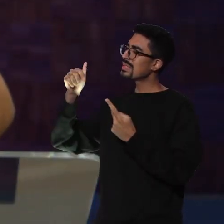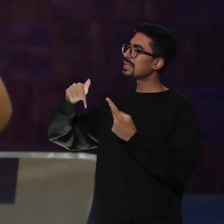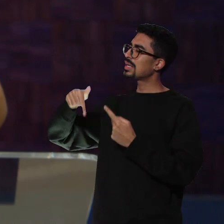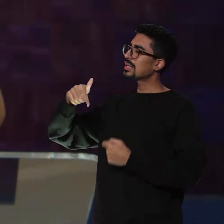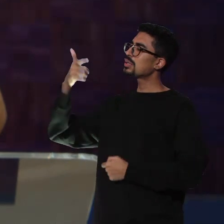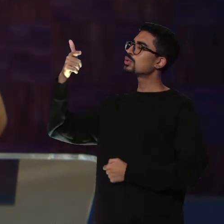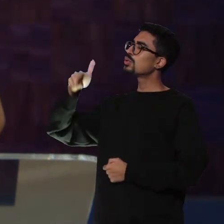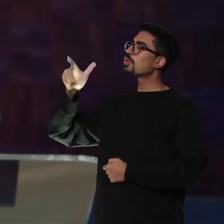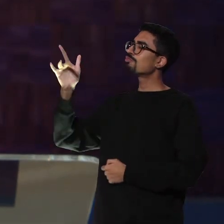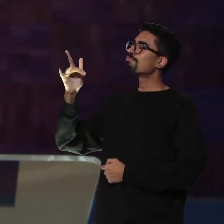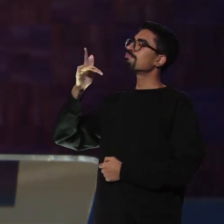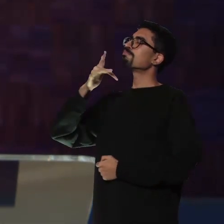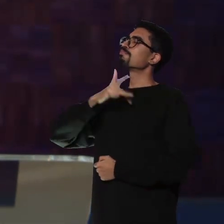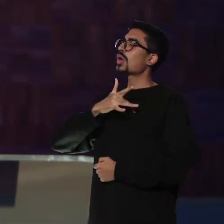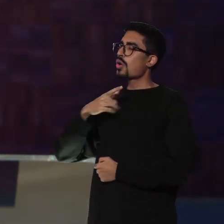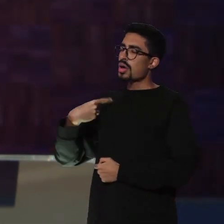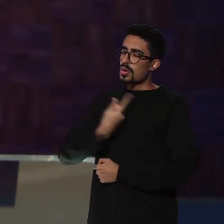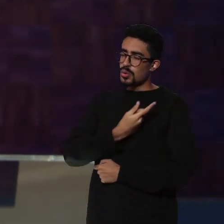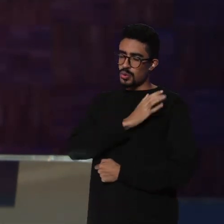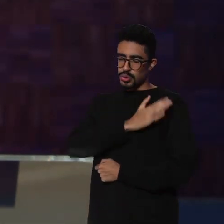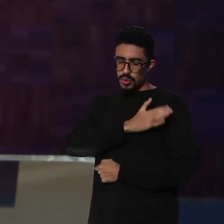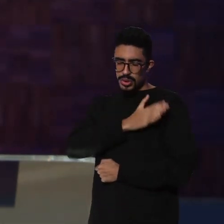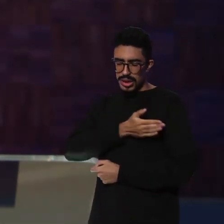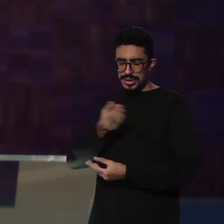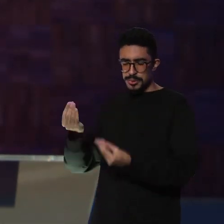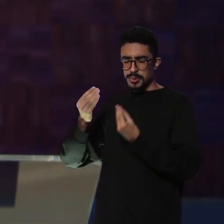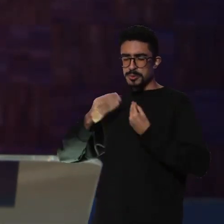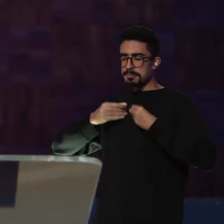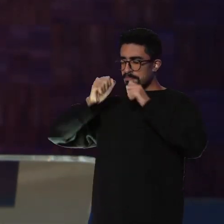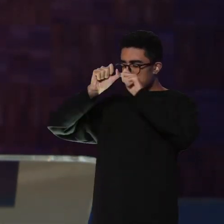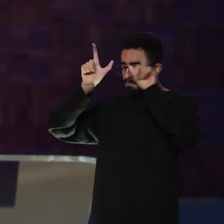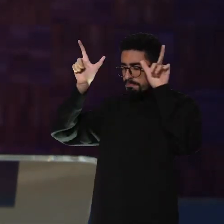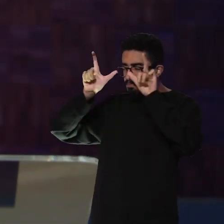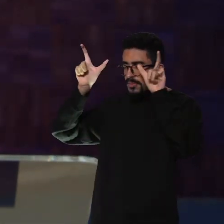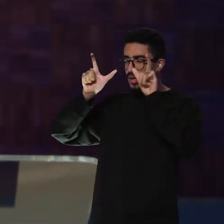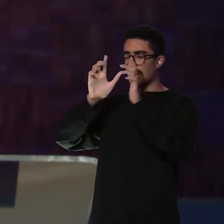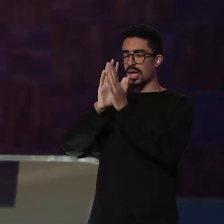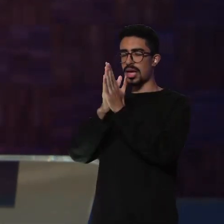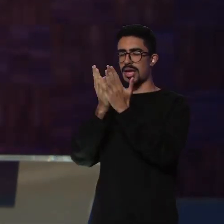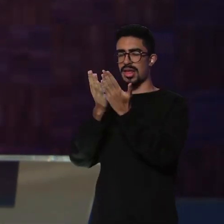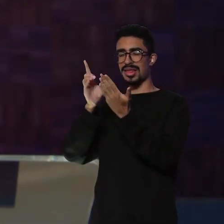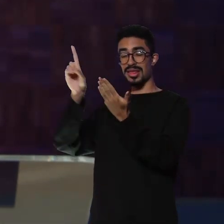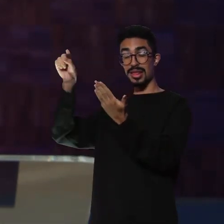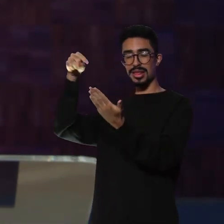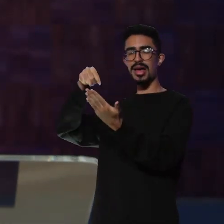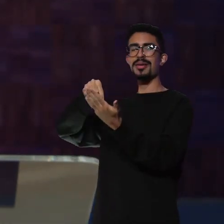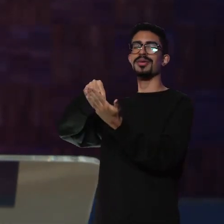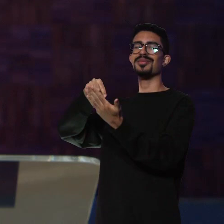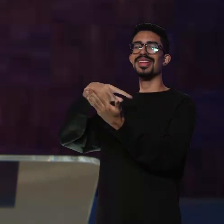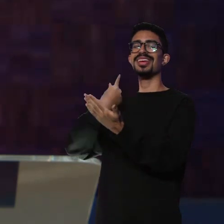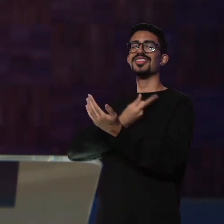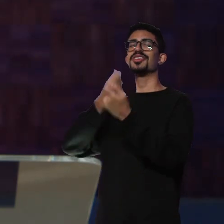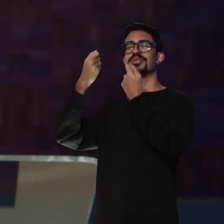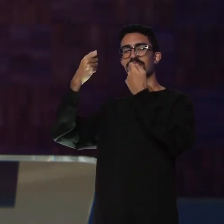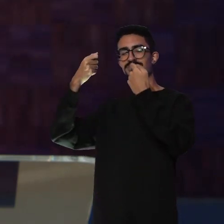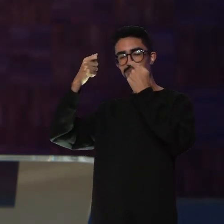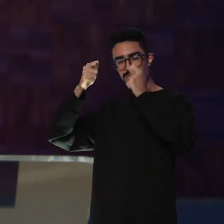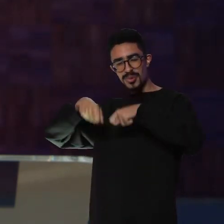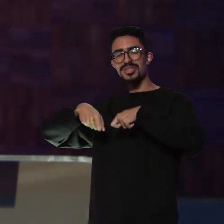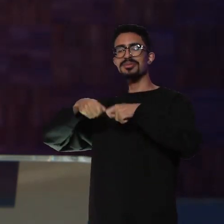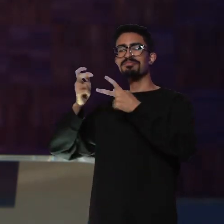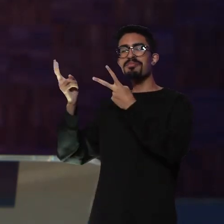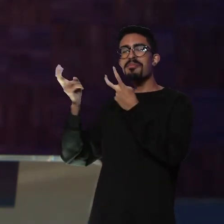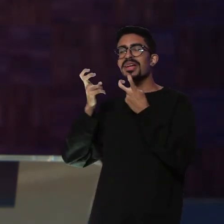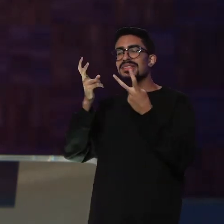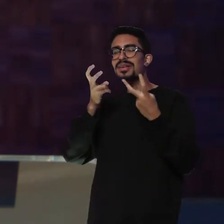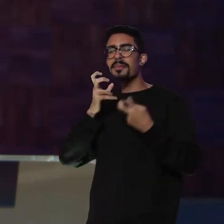corações, nos dá entendimento da tua palavra, para entendermos como nós podemos discernir realmente as oportunidades que